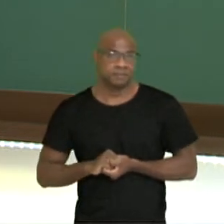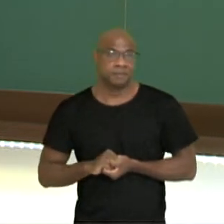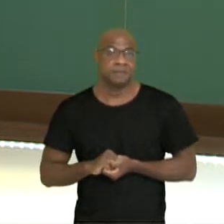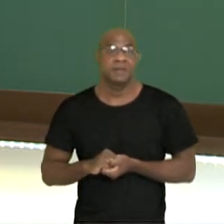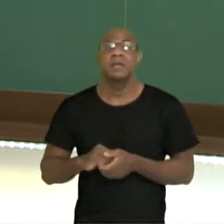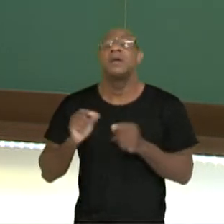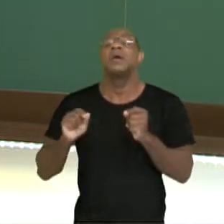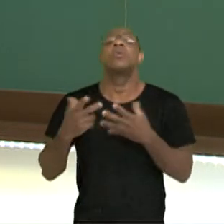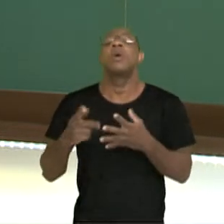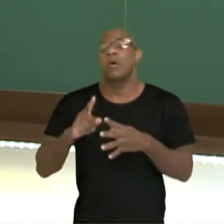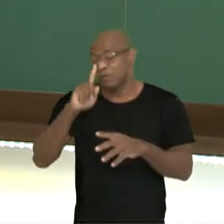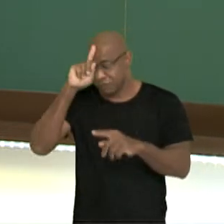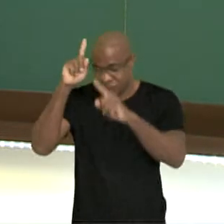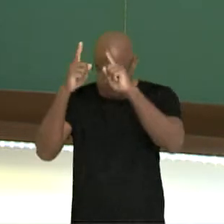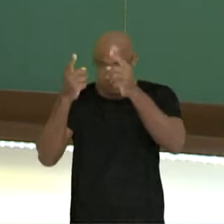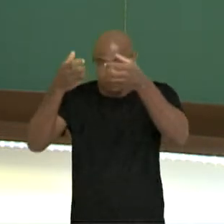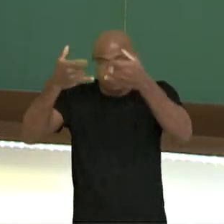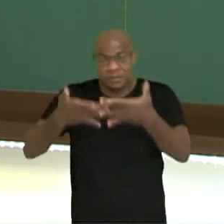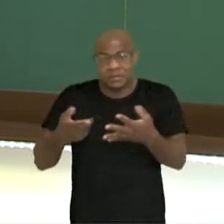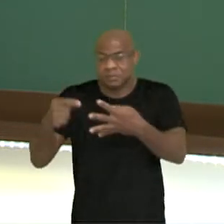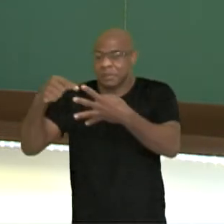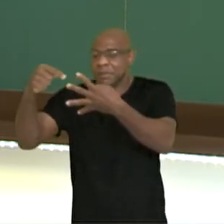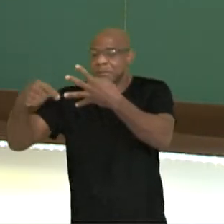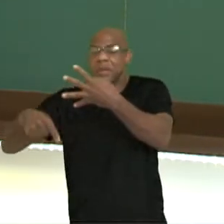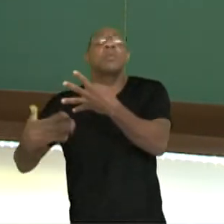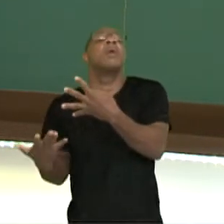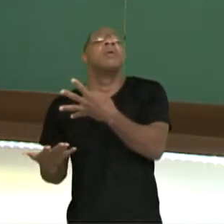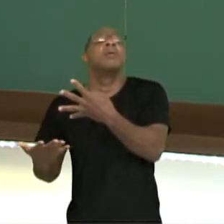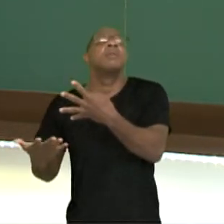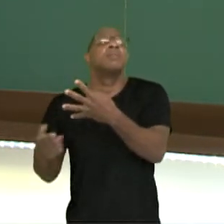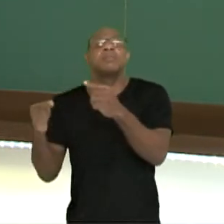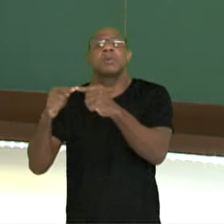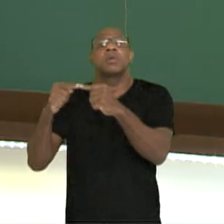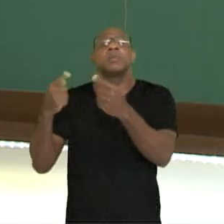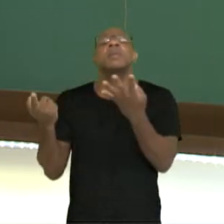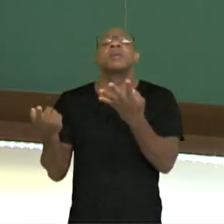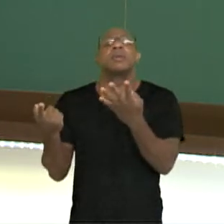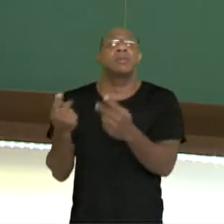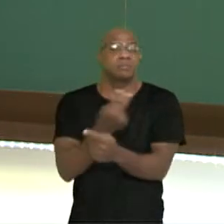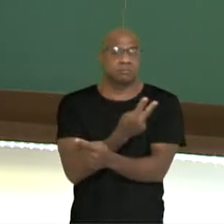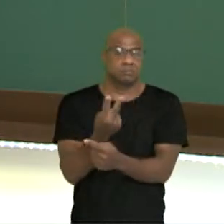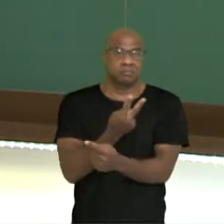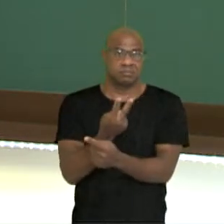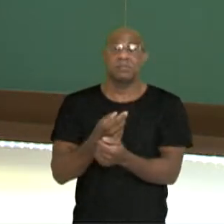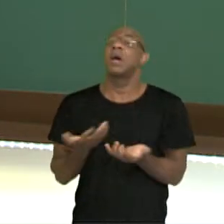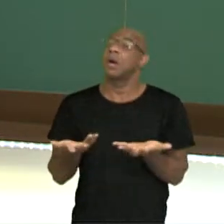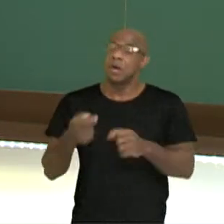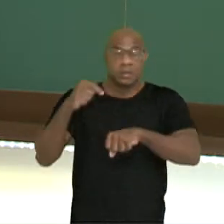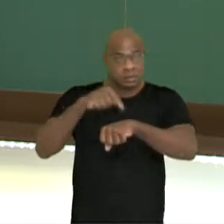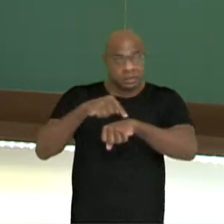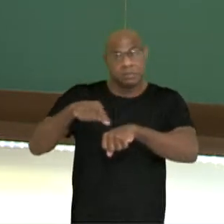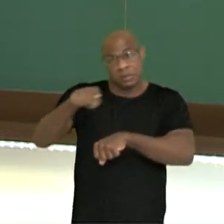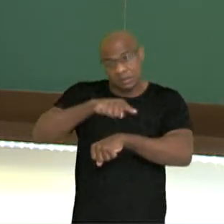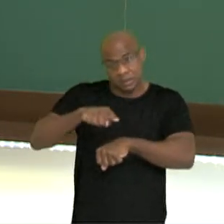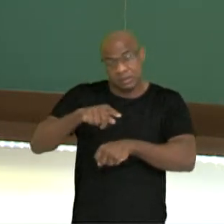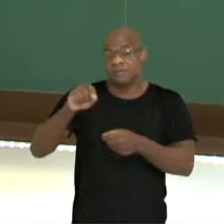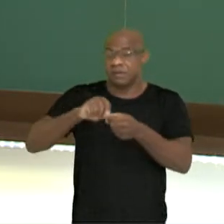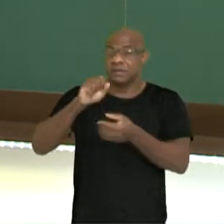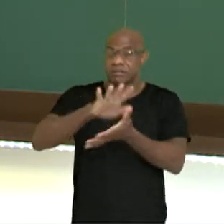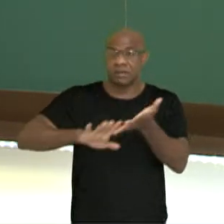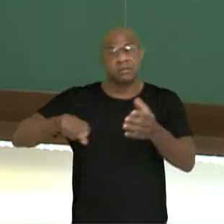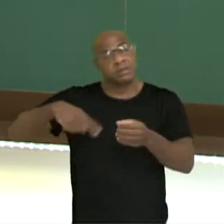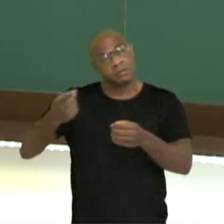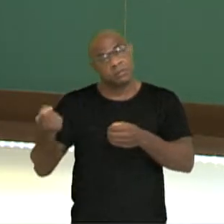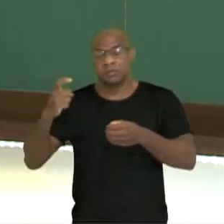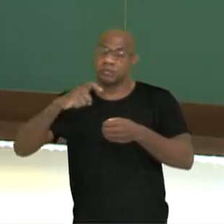que invenção ele está falando aqui entre essas quatro opções que nós temos? Mais uma vez, eu vou dar algum tempinho para que vocês resolvam essa